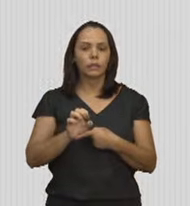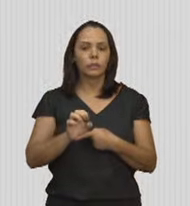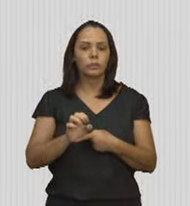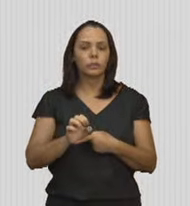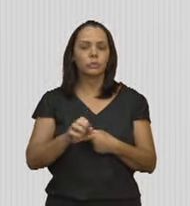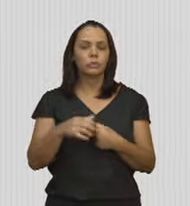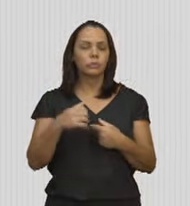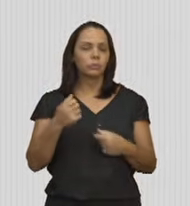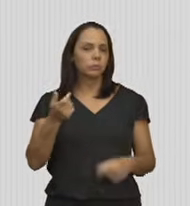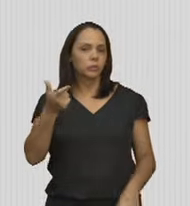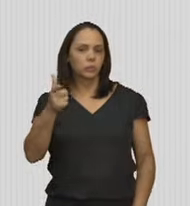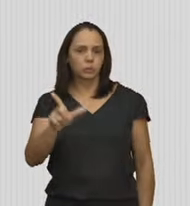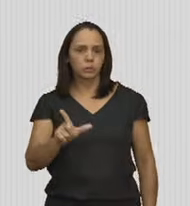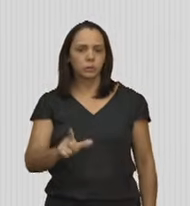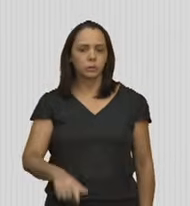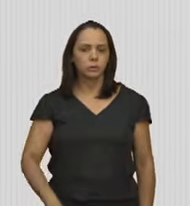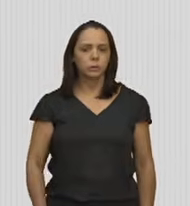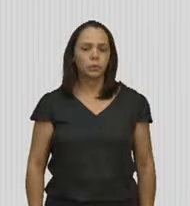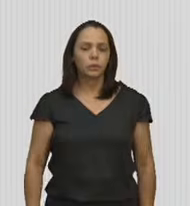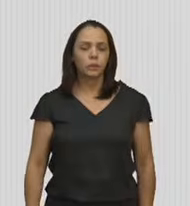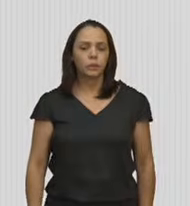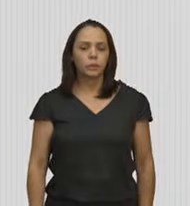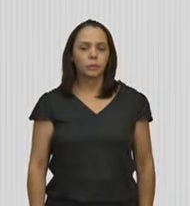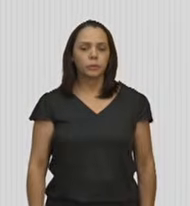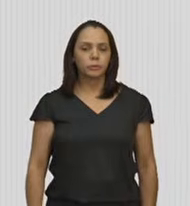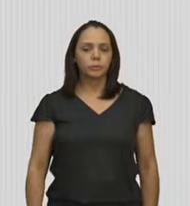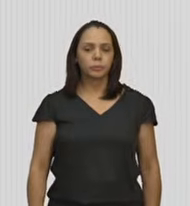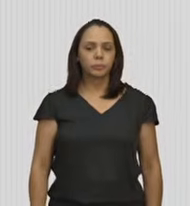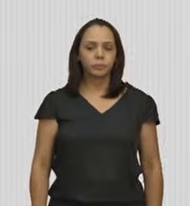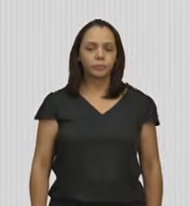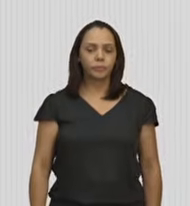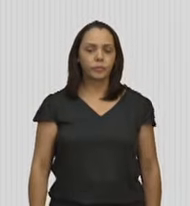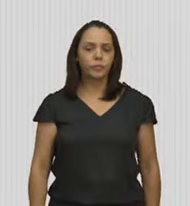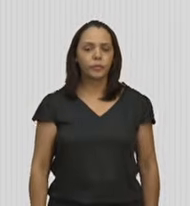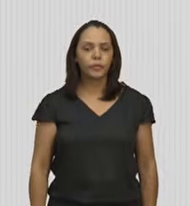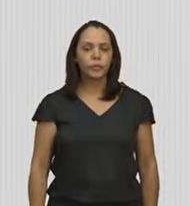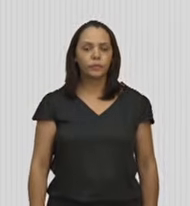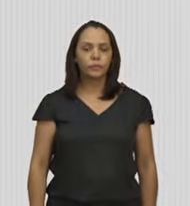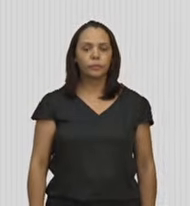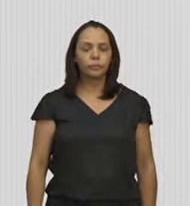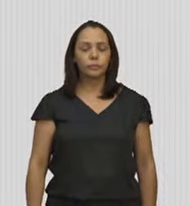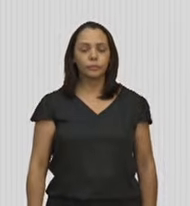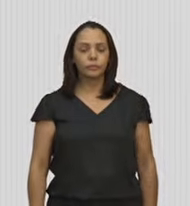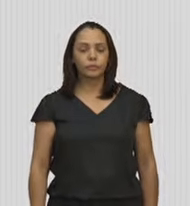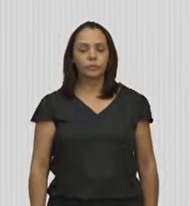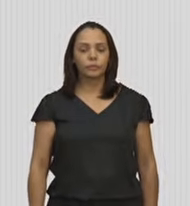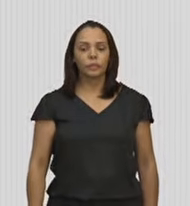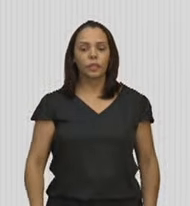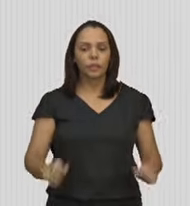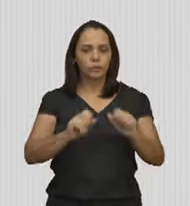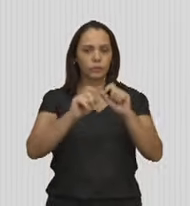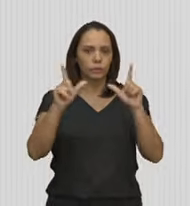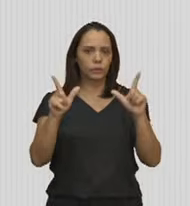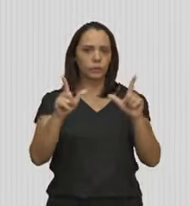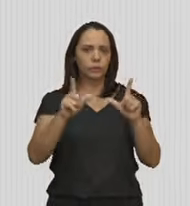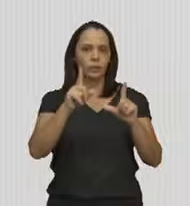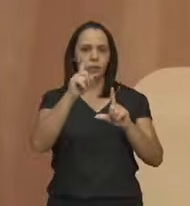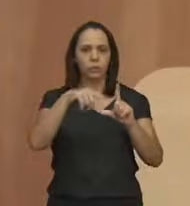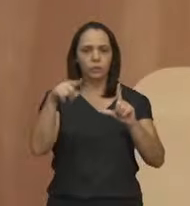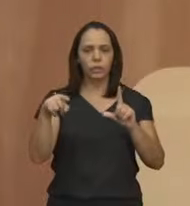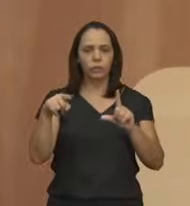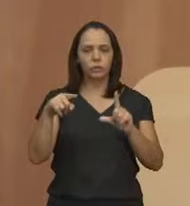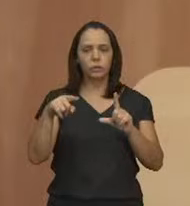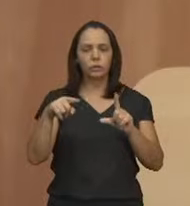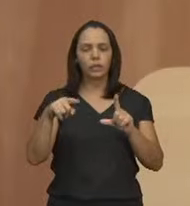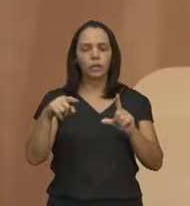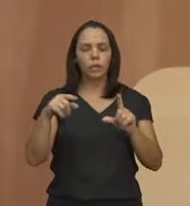serviço público, e por aí vai. E aí, com esse slide, a gente termina a apresentação dos dados dessa semana. Eu queria que, mais uma